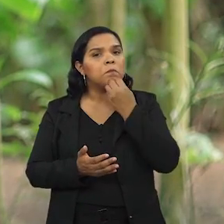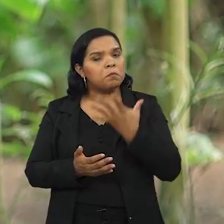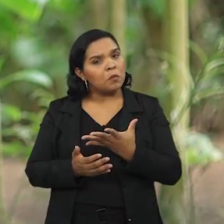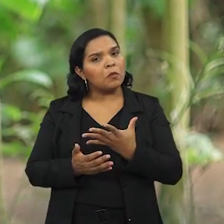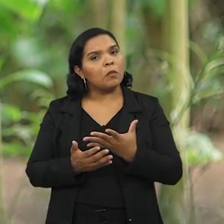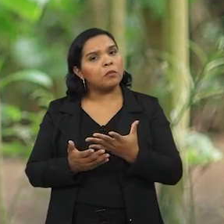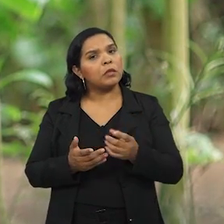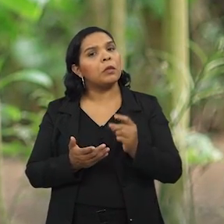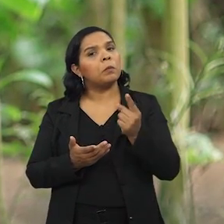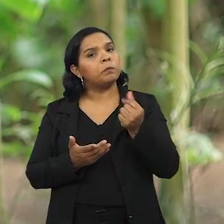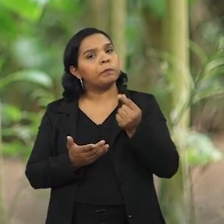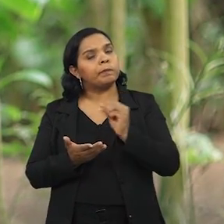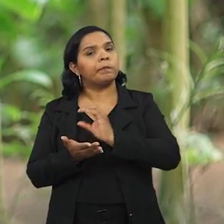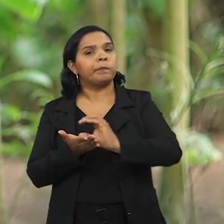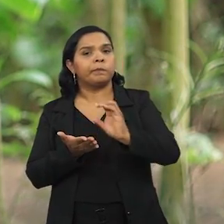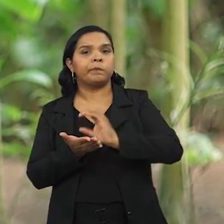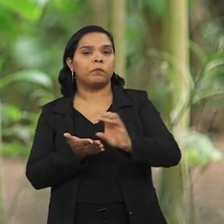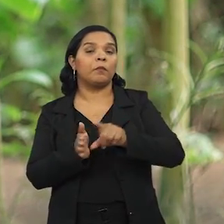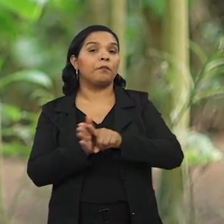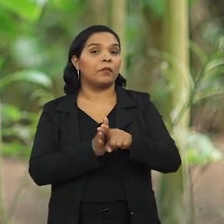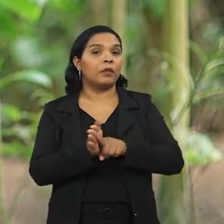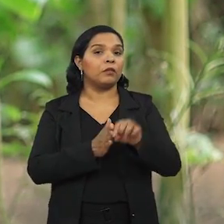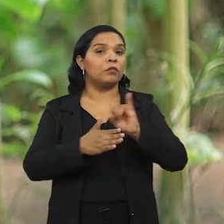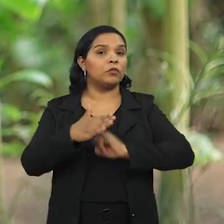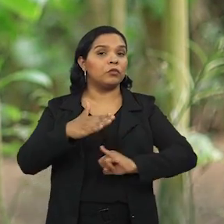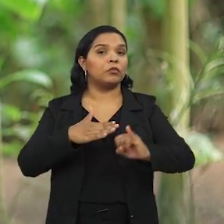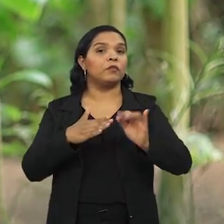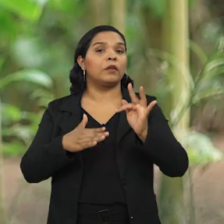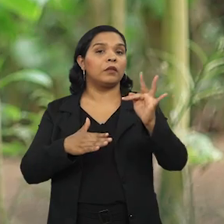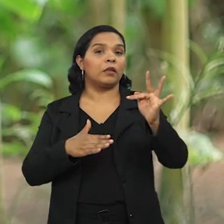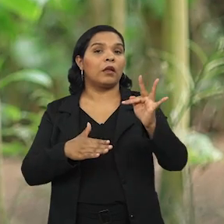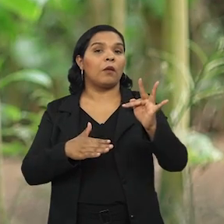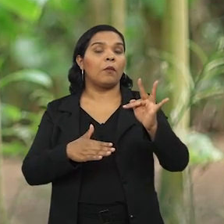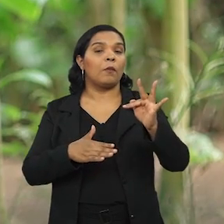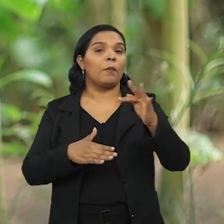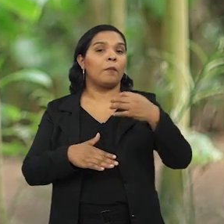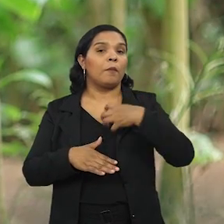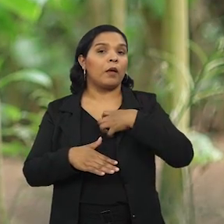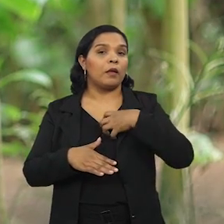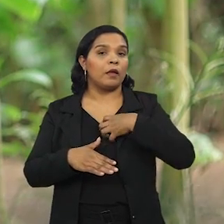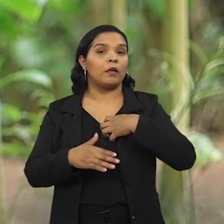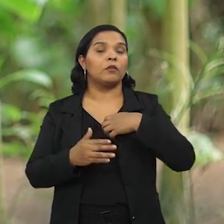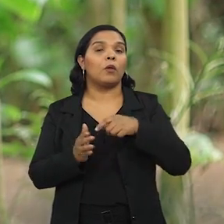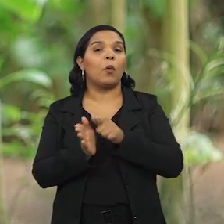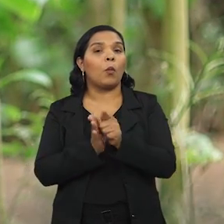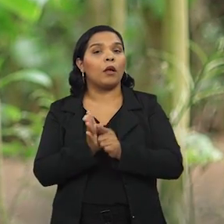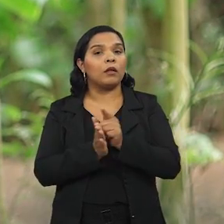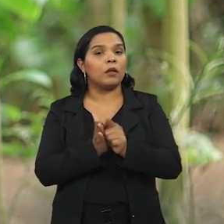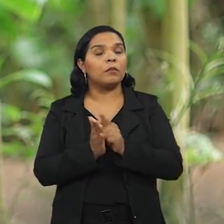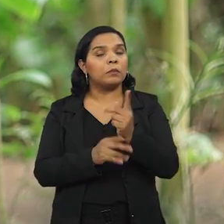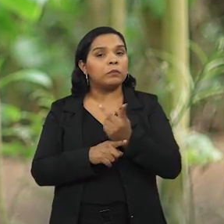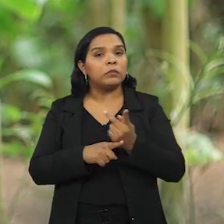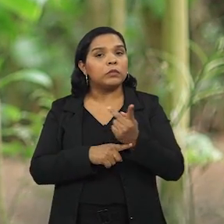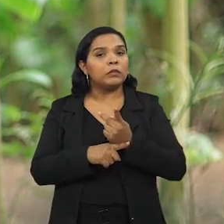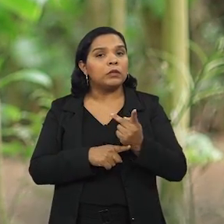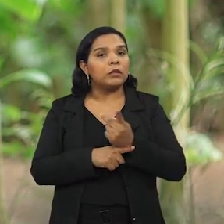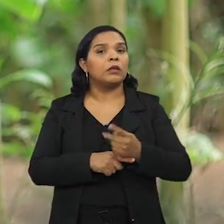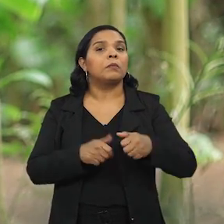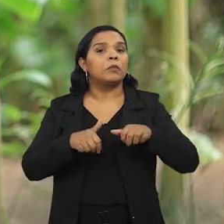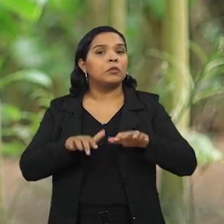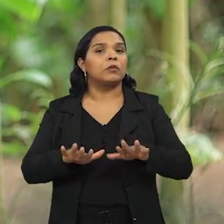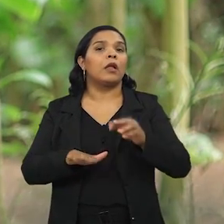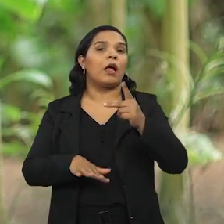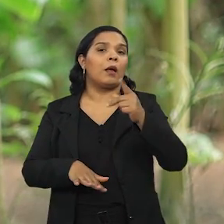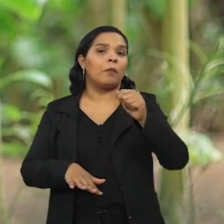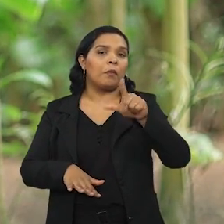favorável e rentável para os agricultores, pesquisadores do Instituto Federal Baiano, campus de Guanambi, têm buscado estudos para o melhoramento da